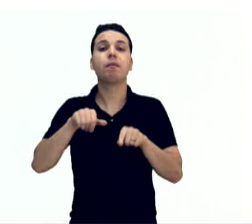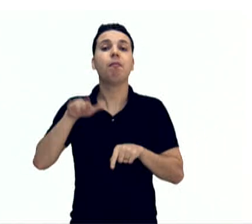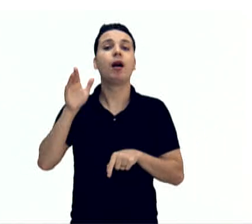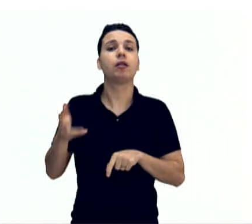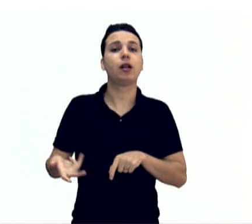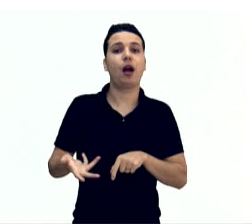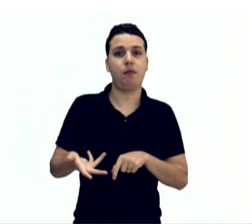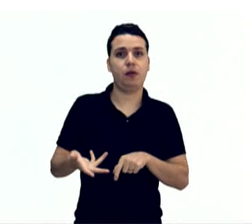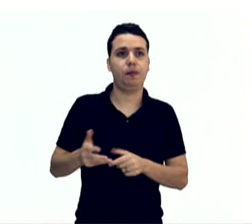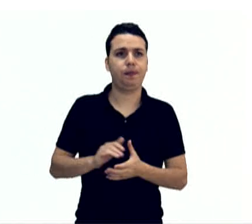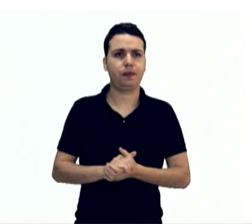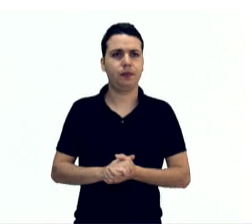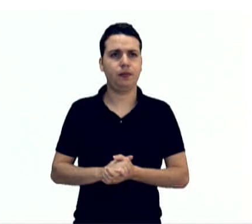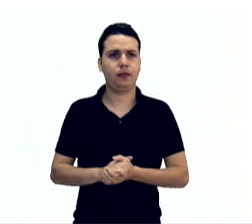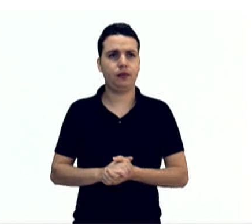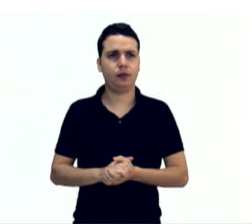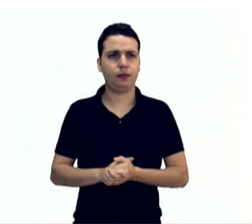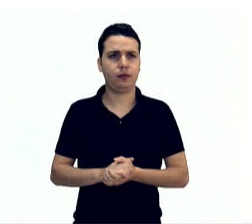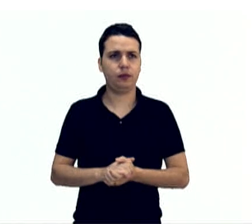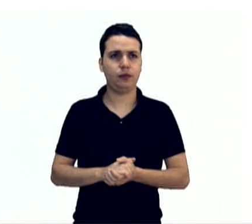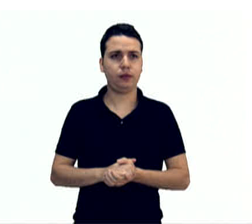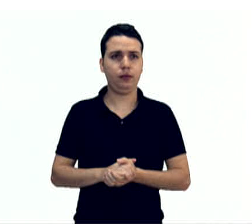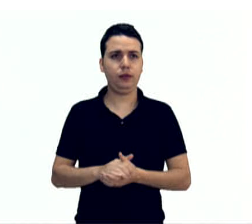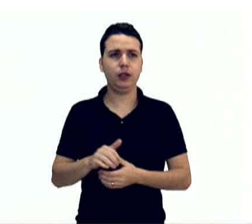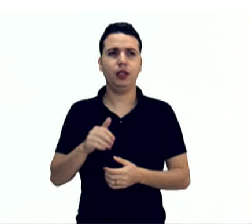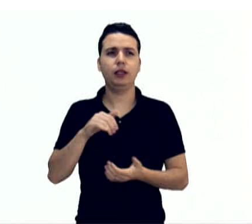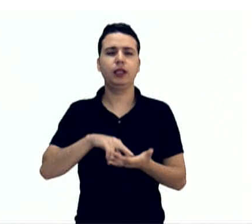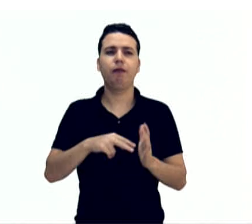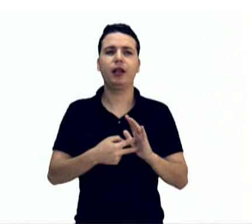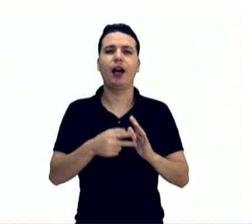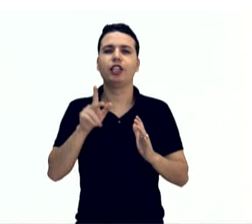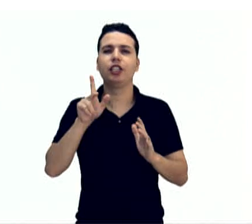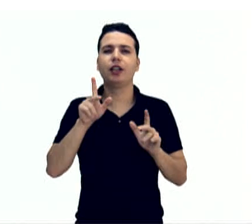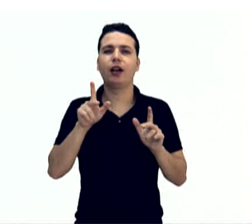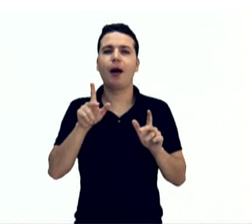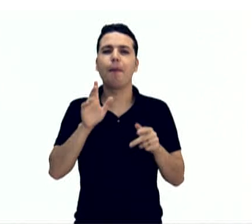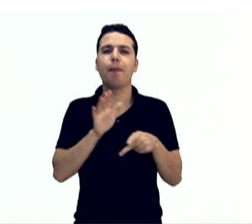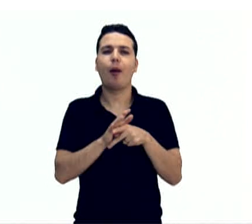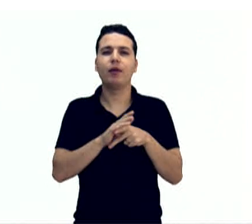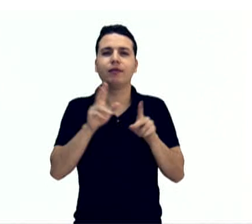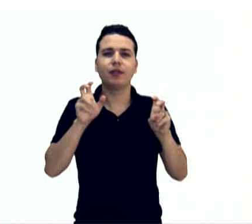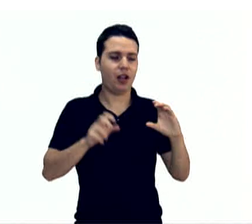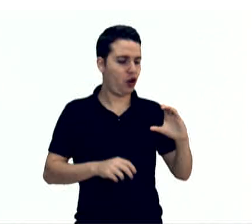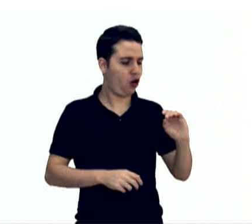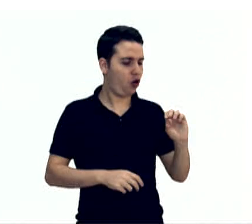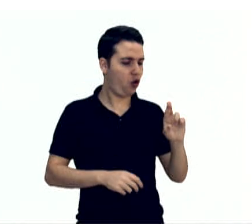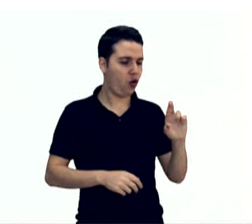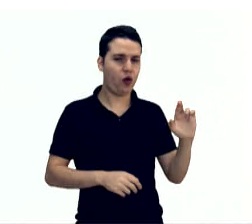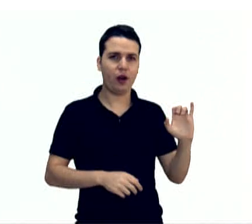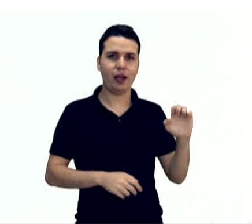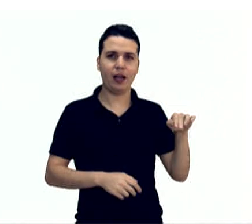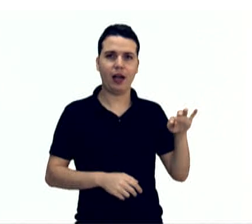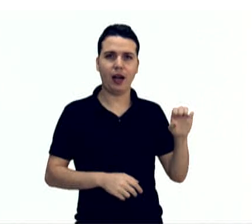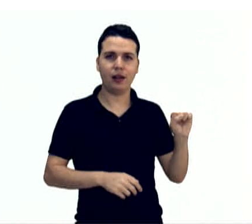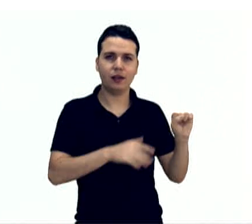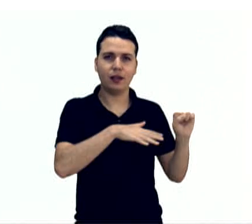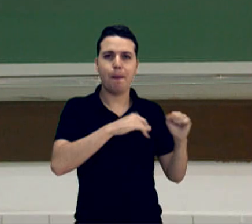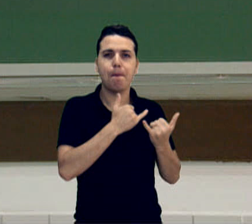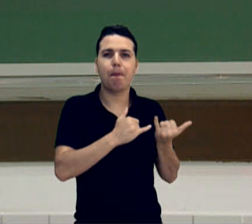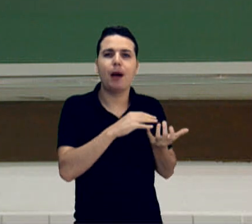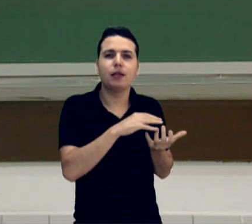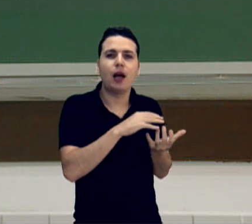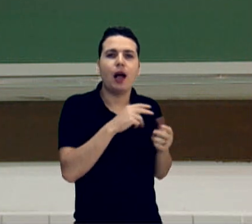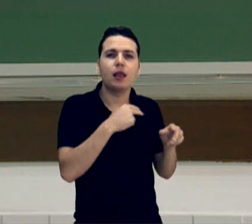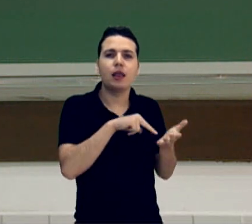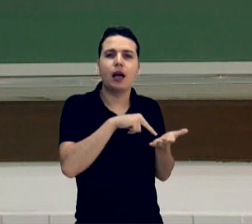esse gênero musical é a própria alma de Corrientes, uma província da Argentina. Então, principalmente as regiões ali de fronteira do Rio Grande